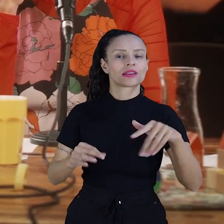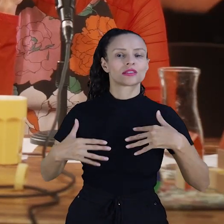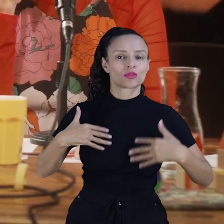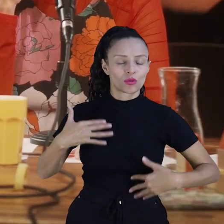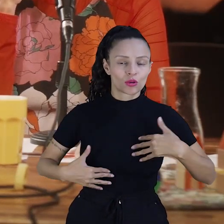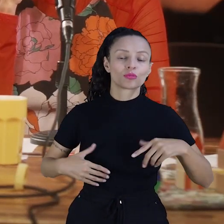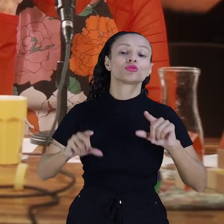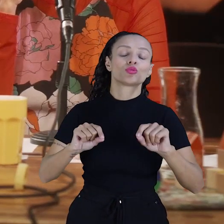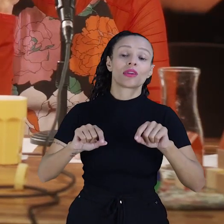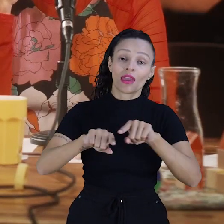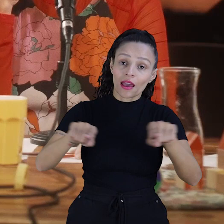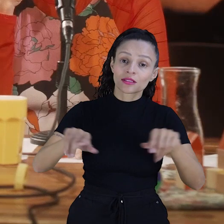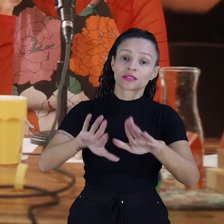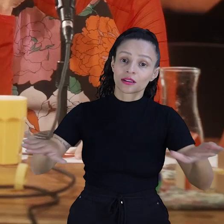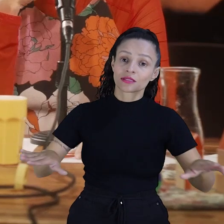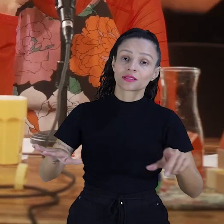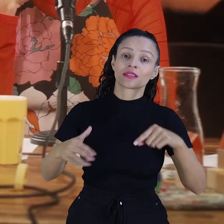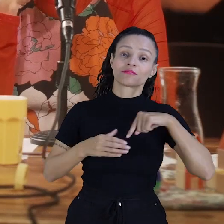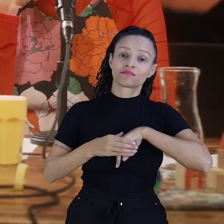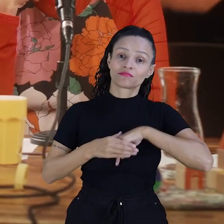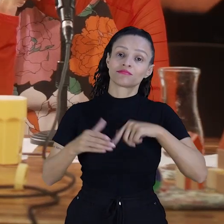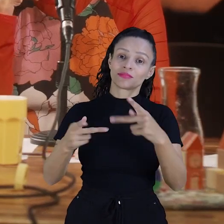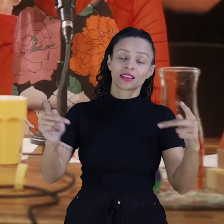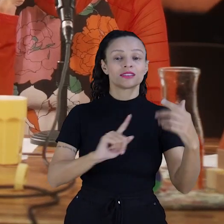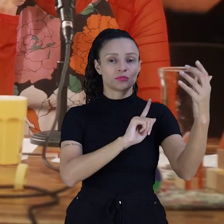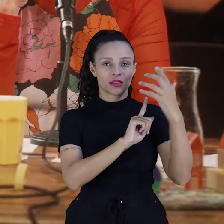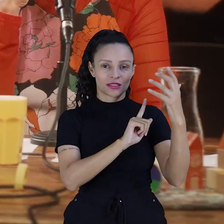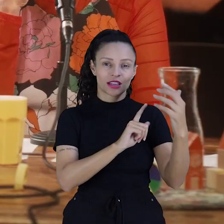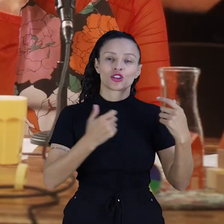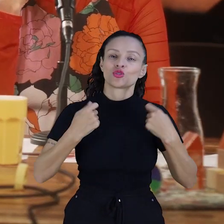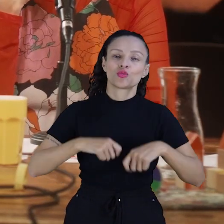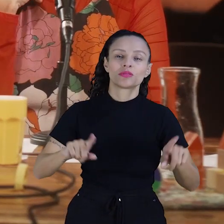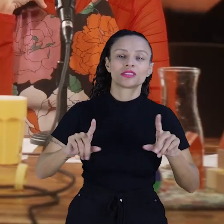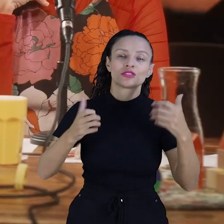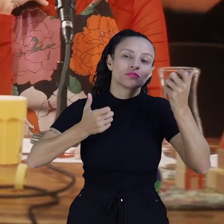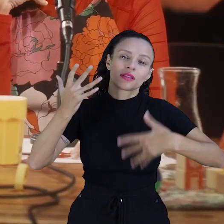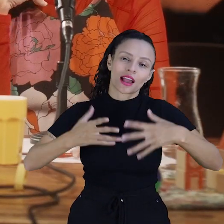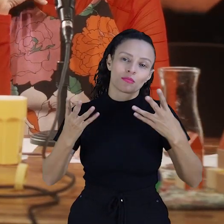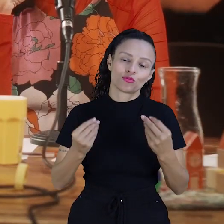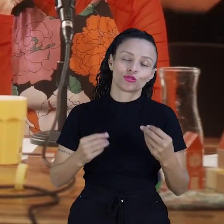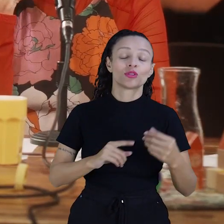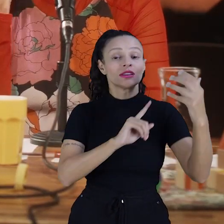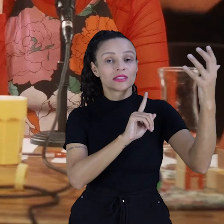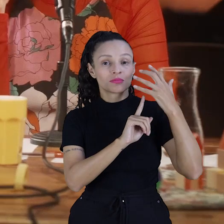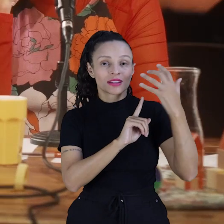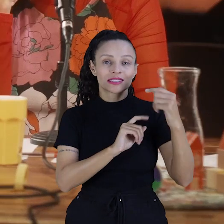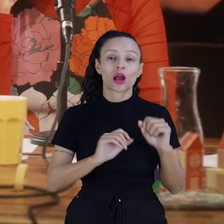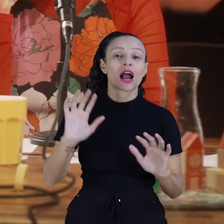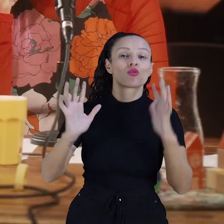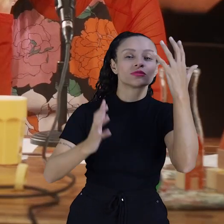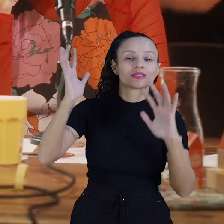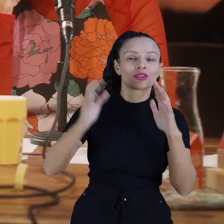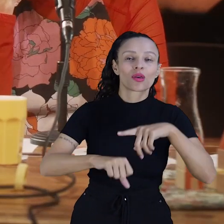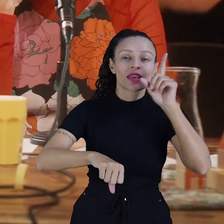desse corpo, do que as crianças trazem, e essas são as inspirações. Não preciso ir muito longe para me inspirar. A inspiração, ela